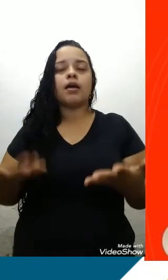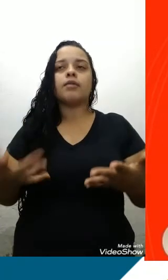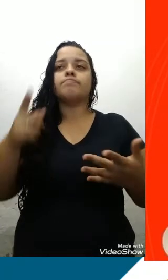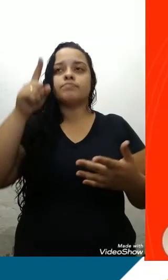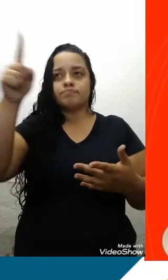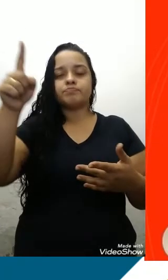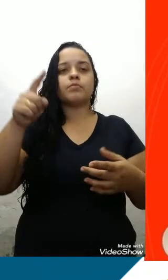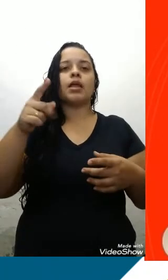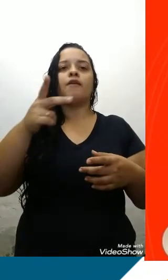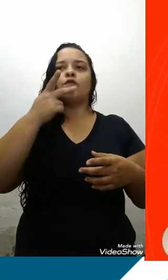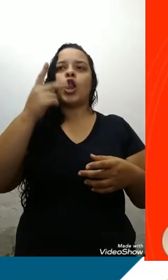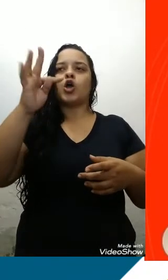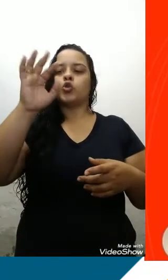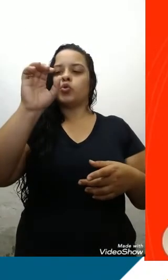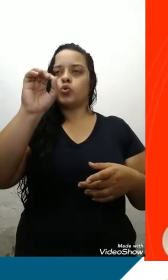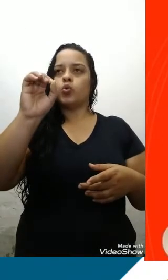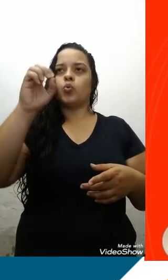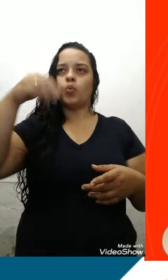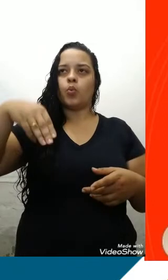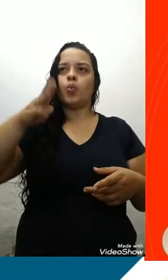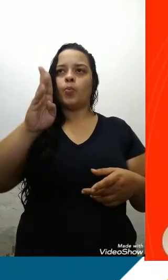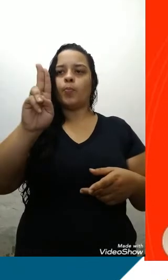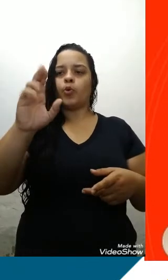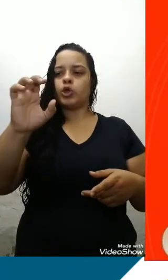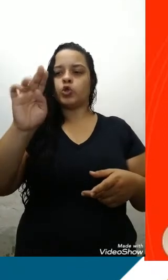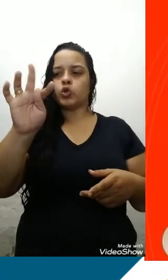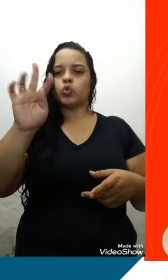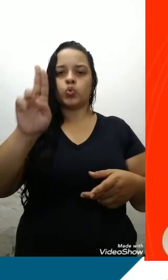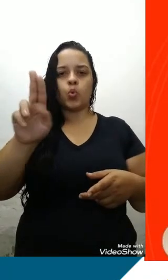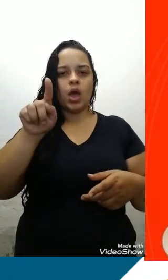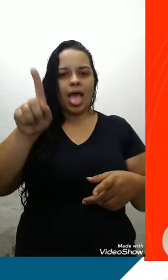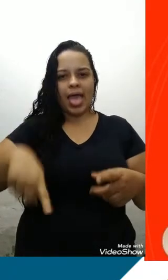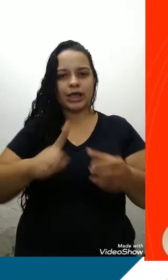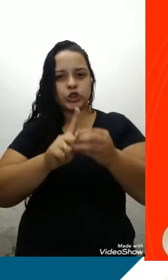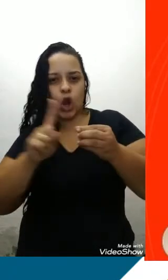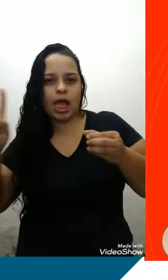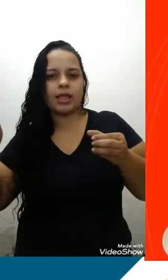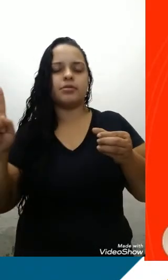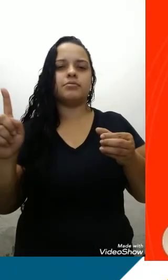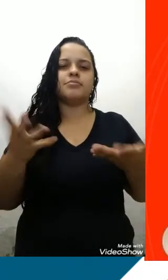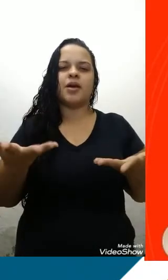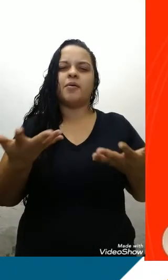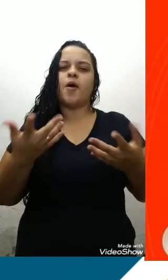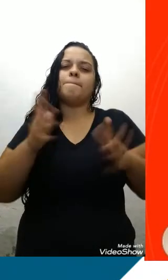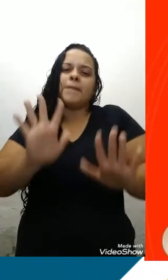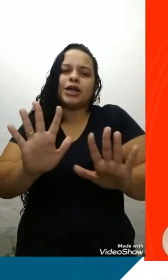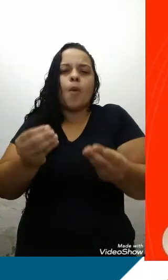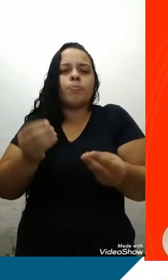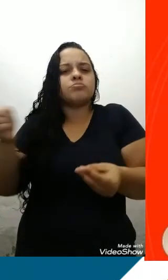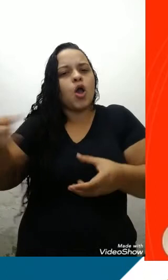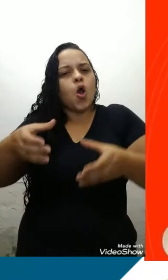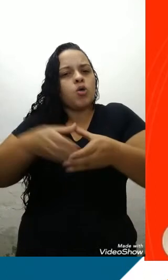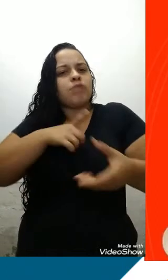de Tombuctu era importante por estar isolada. Como ela estaria isolada se ela é um importante centro cultural, A letra B fala